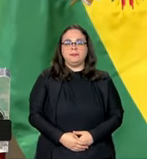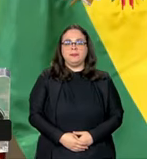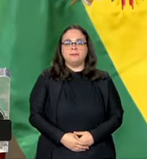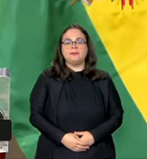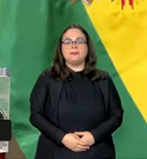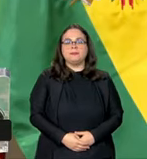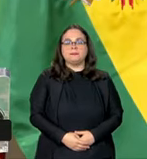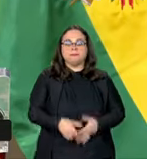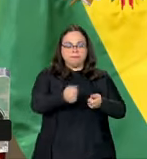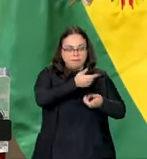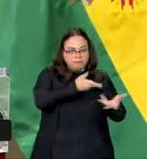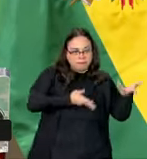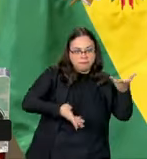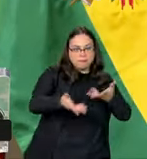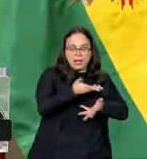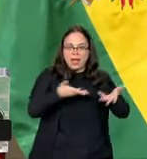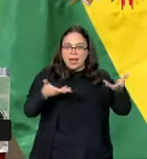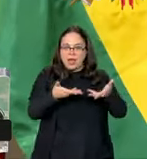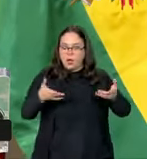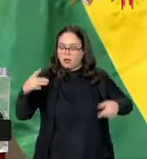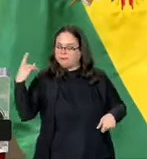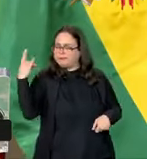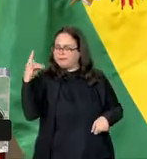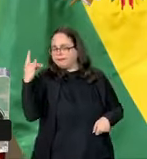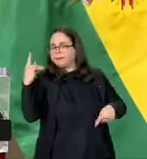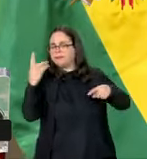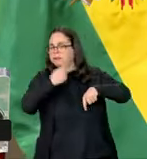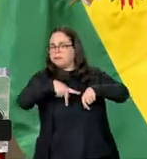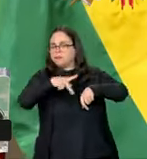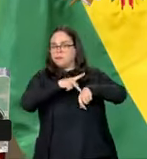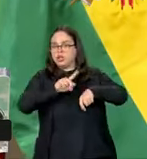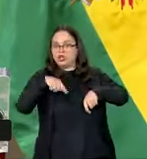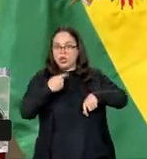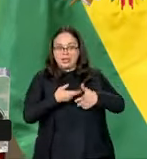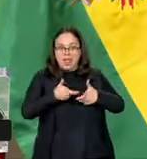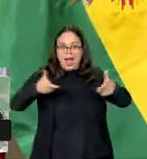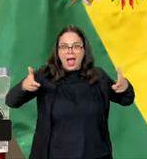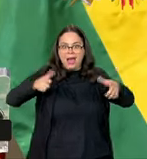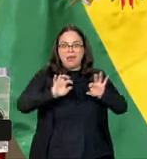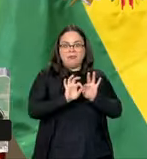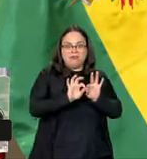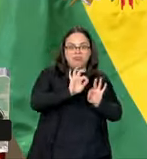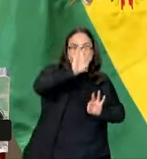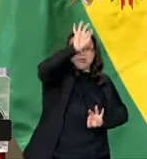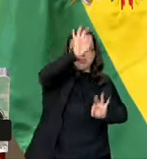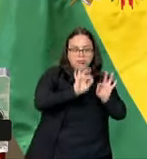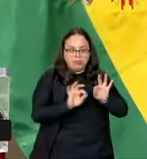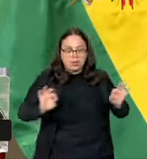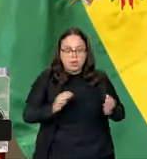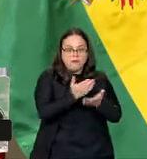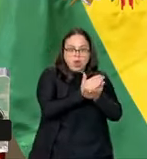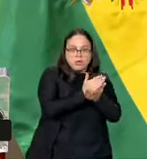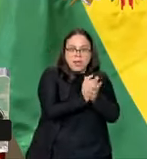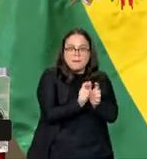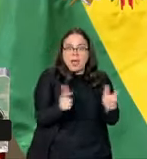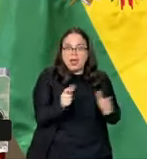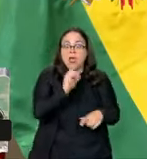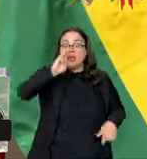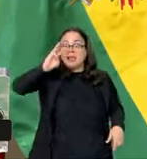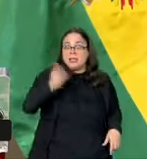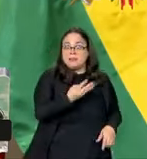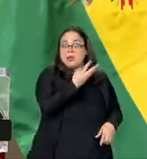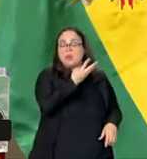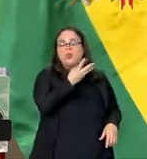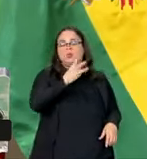Compartilhamos com a Bolívia nossa maior fronteira de 3.400